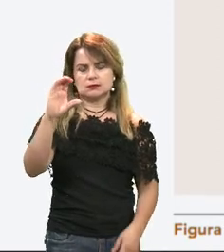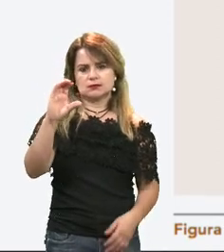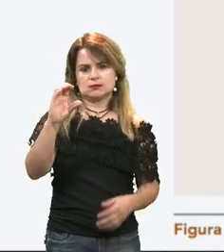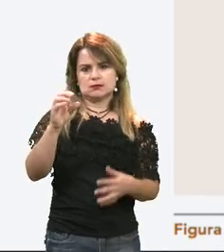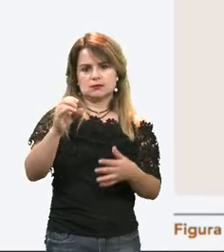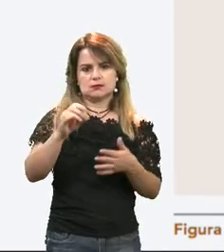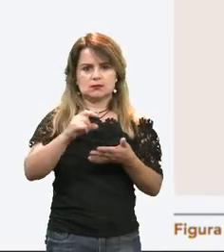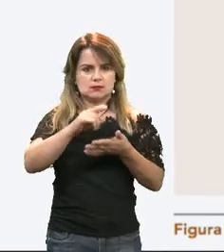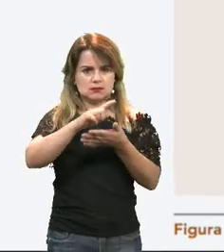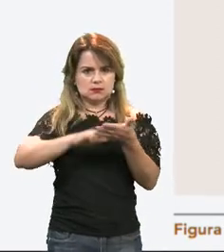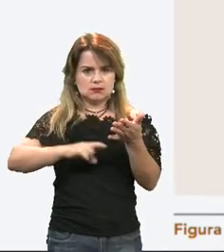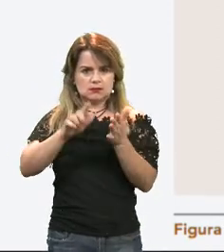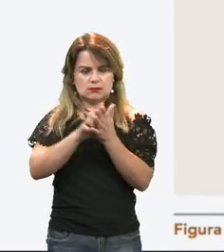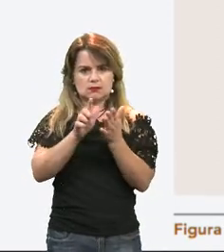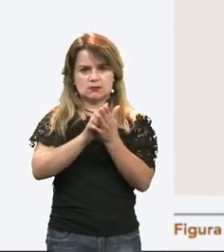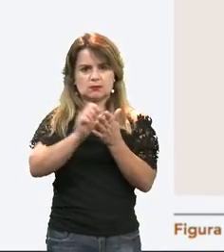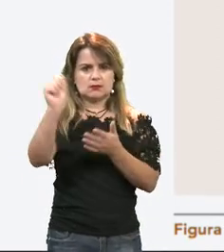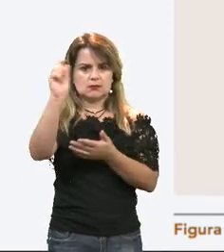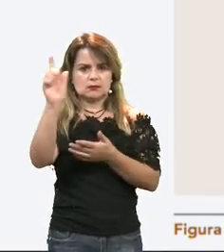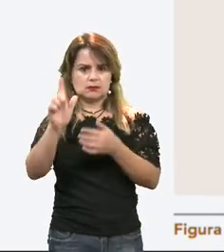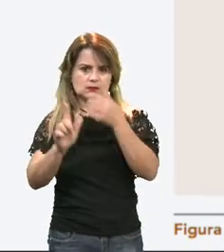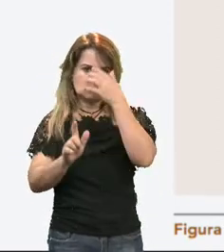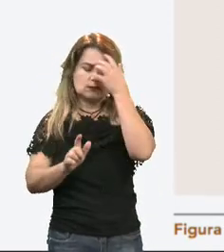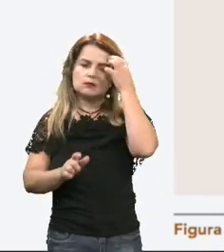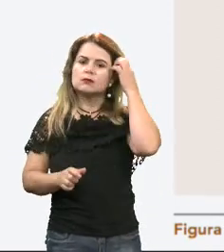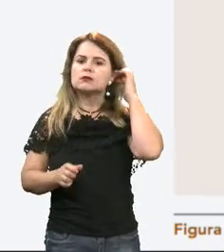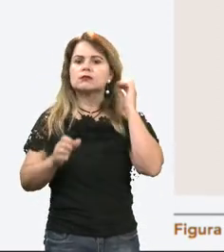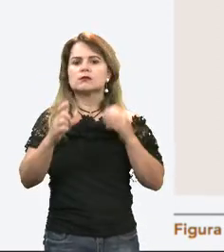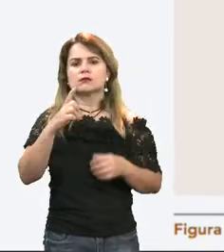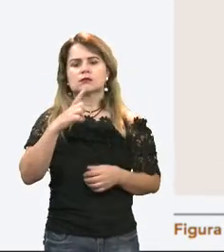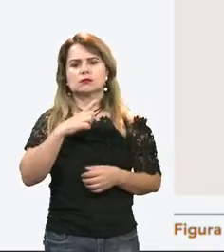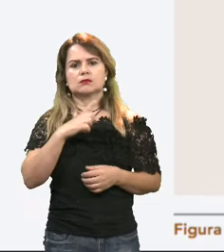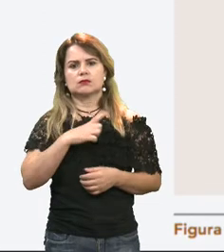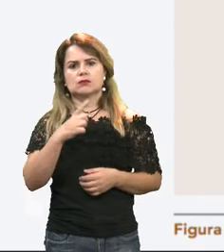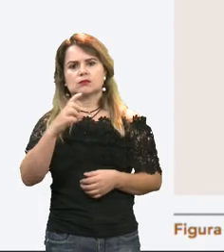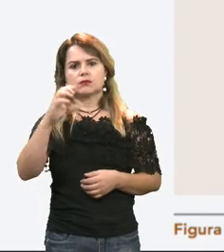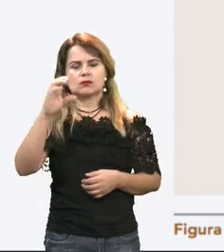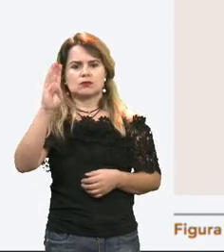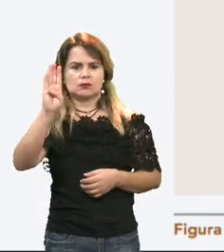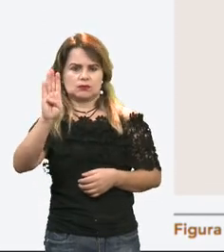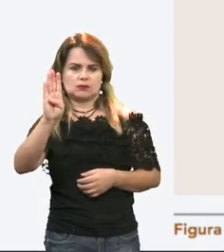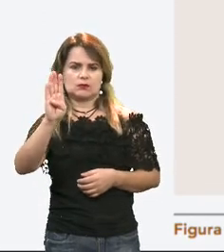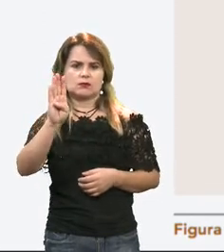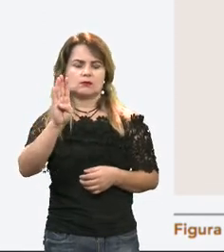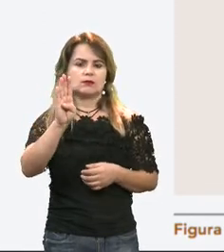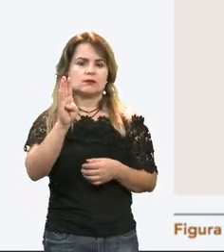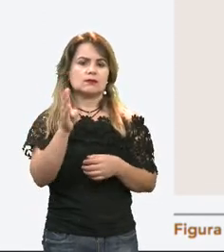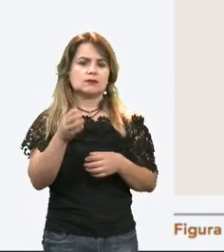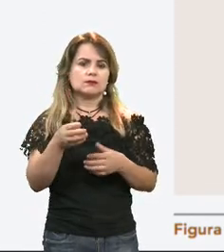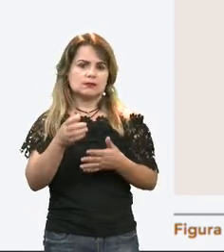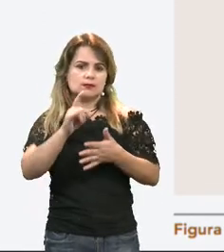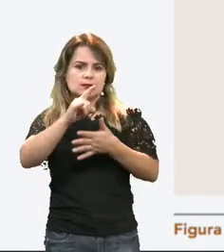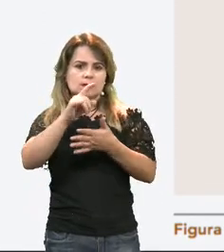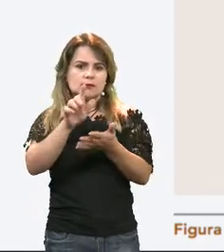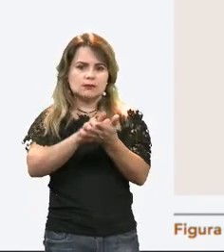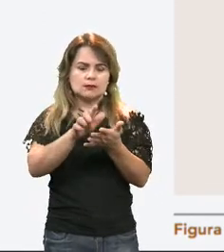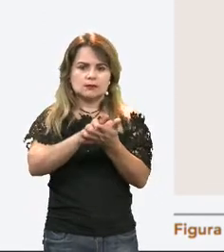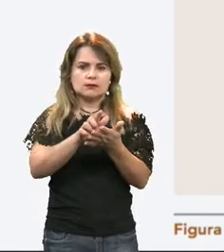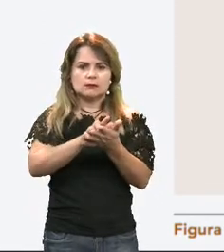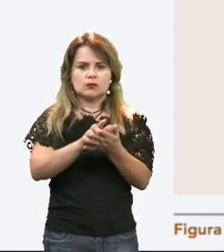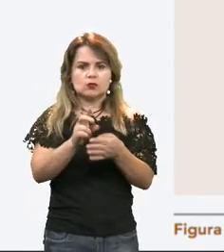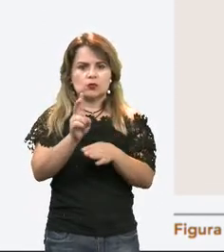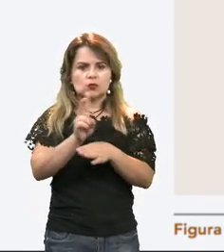B. Numa receita amarela tipo A, é possível prescrever uma medicação de óleo rico